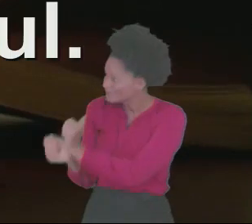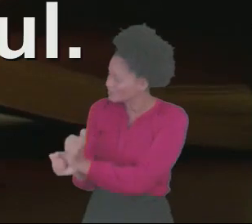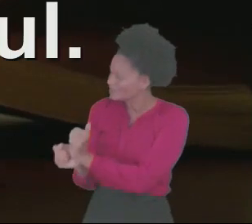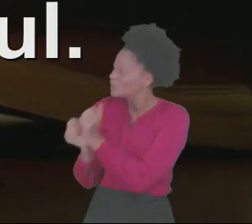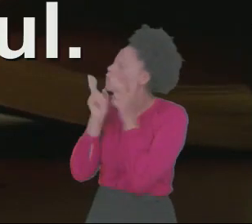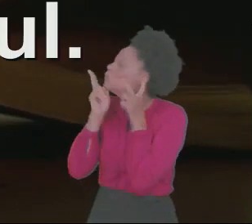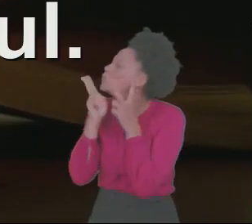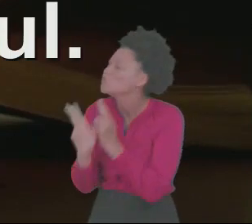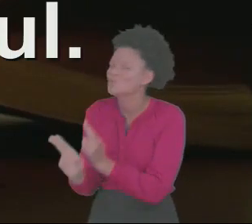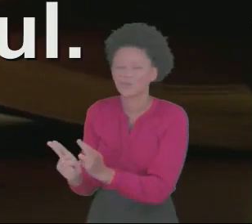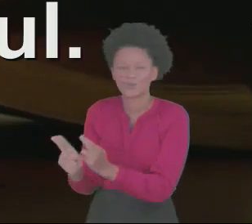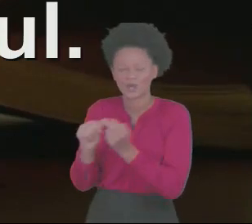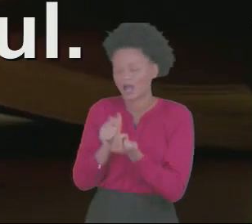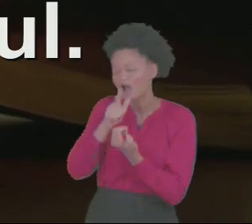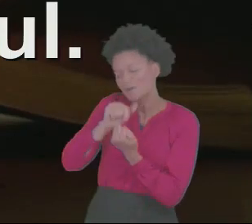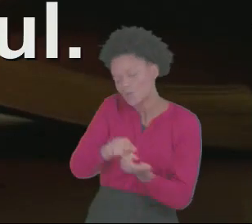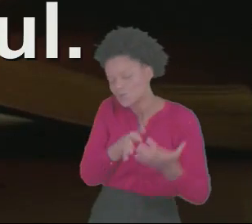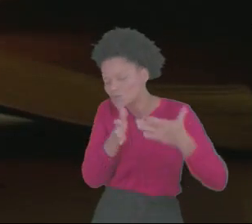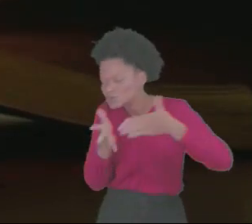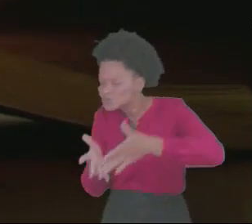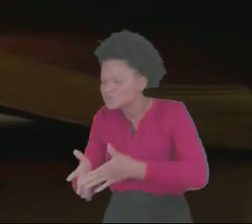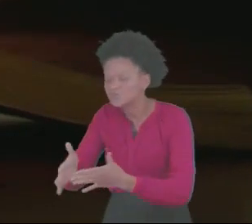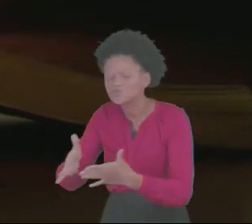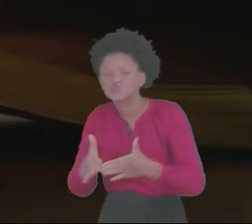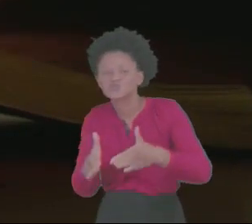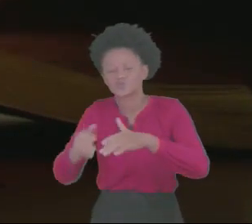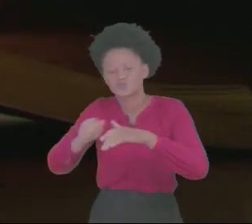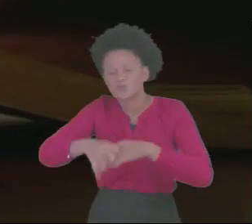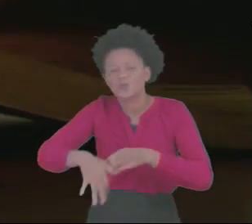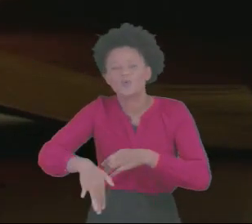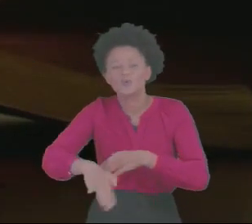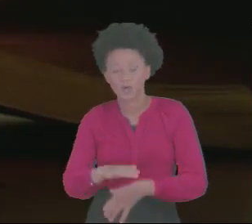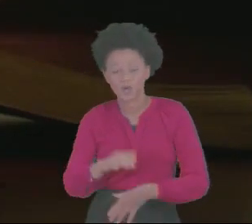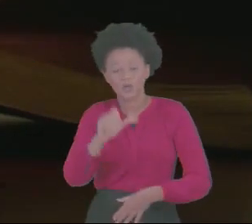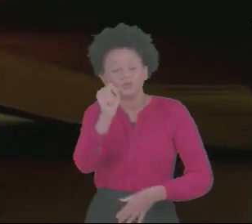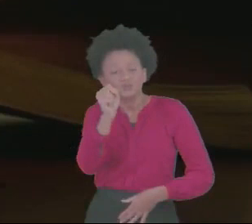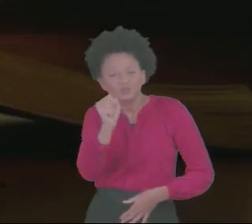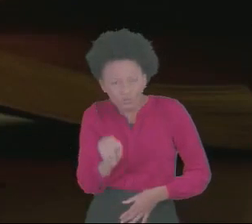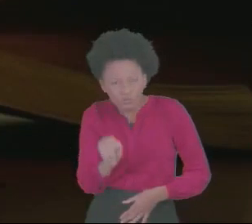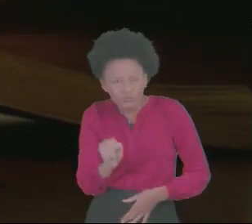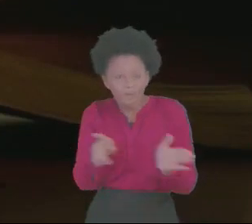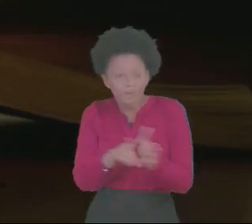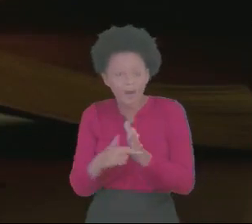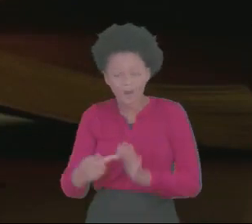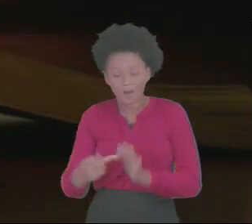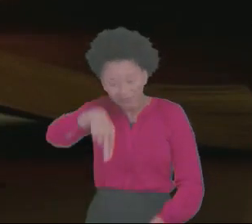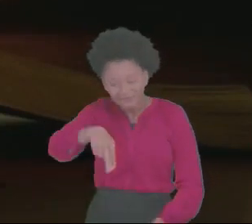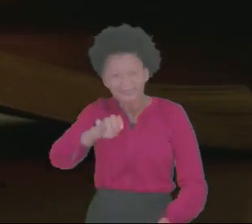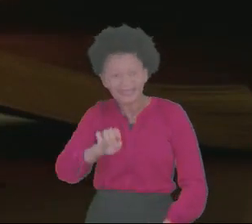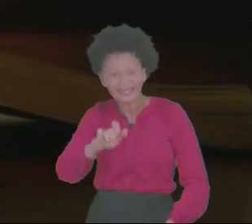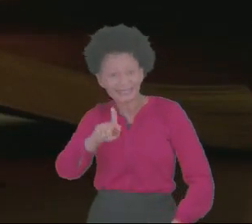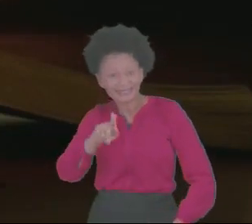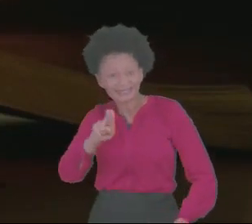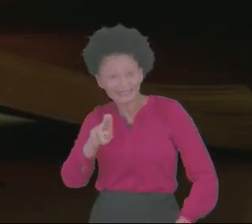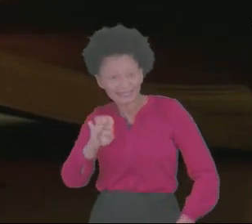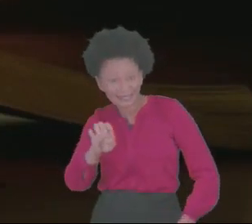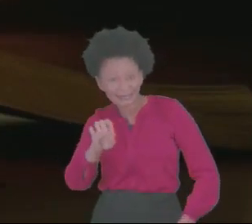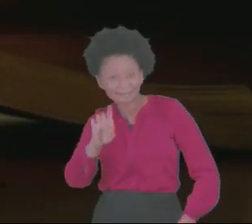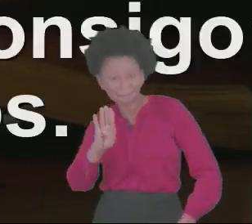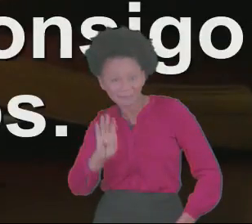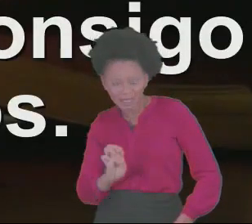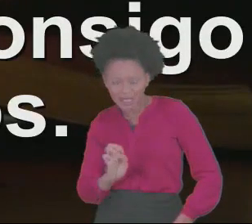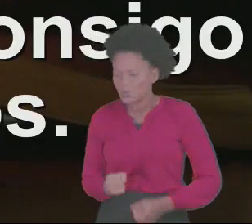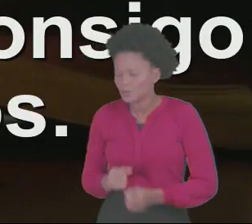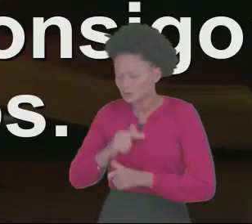correntes das águas do Sul ou do neguebe os que semeiam em lágrimas segarão com